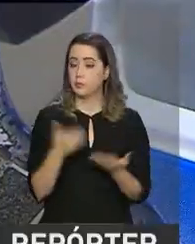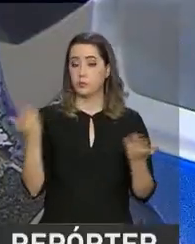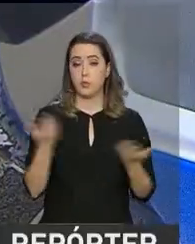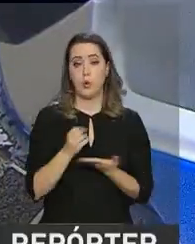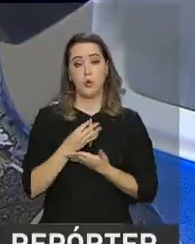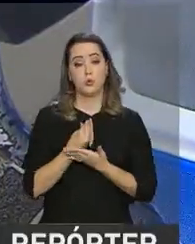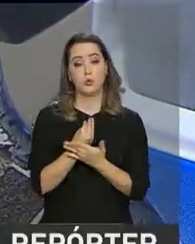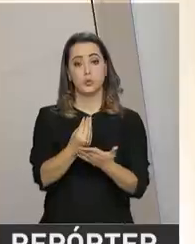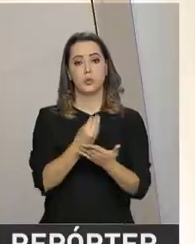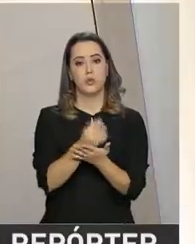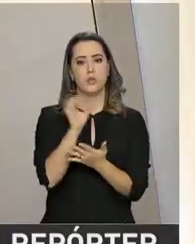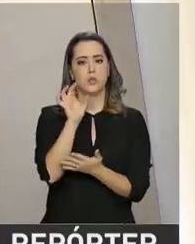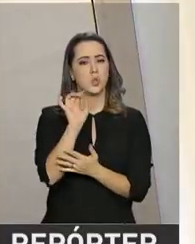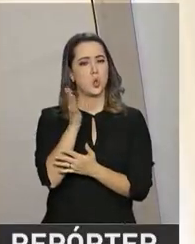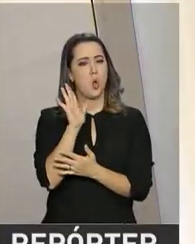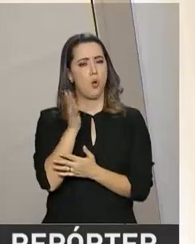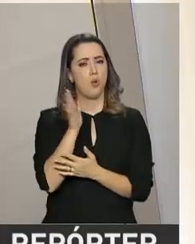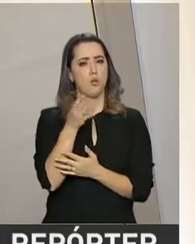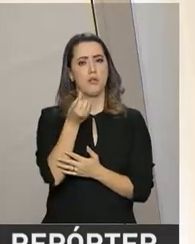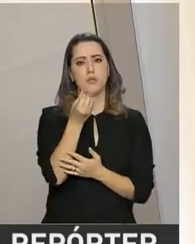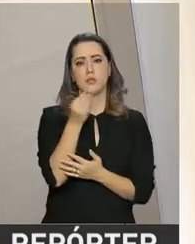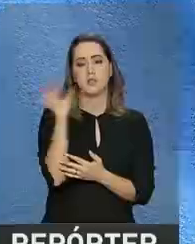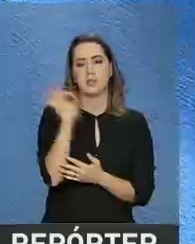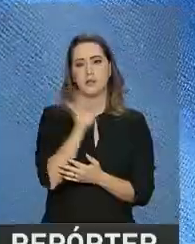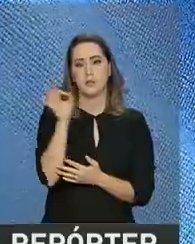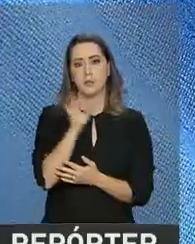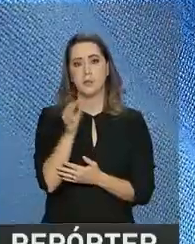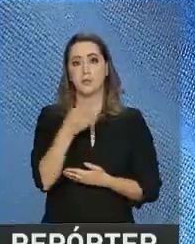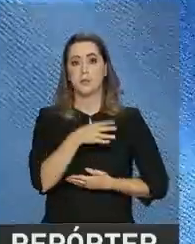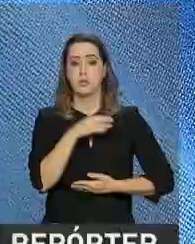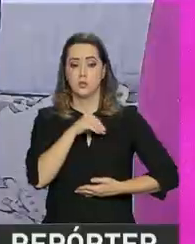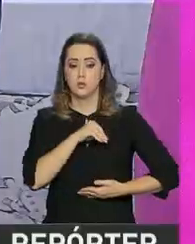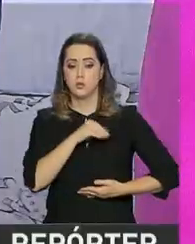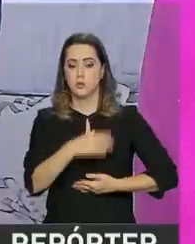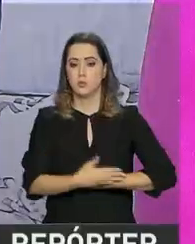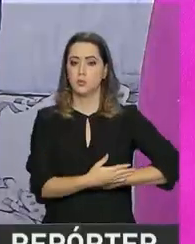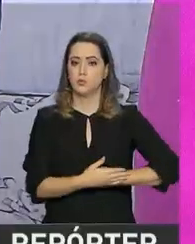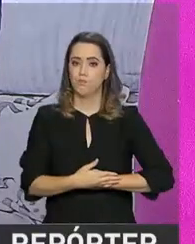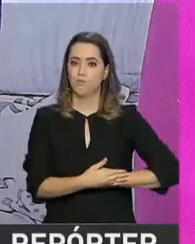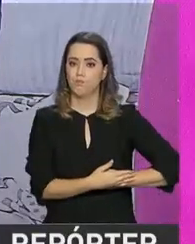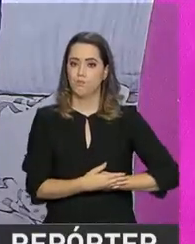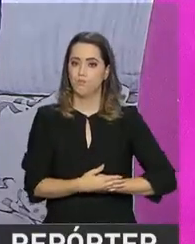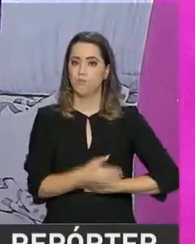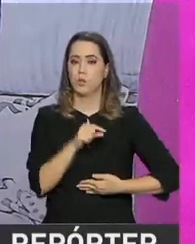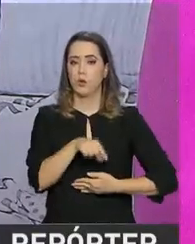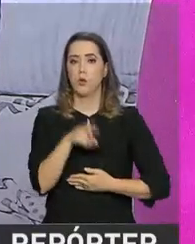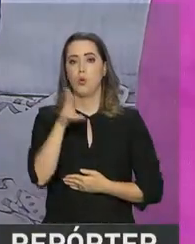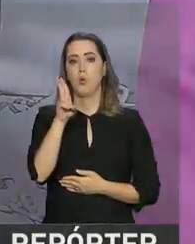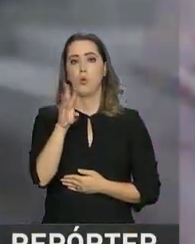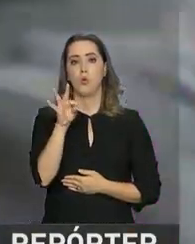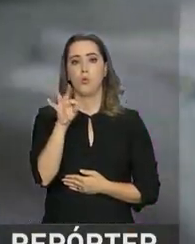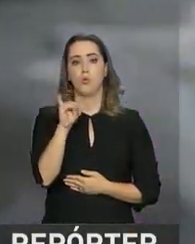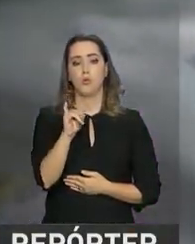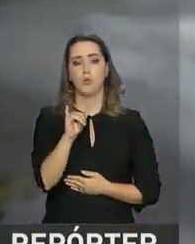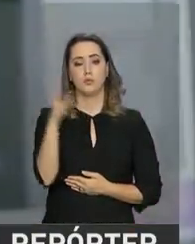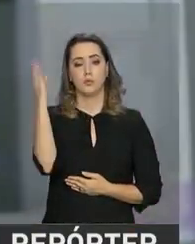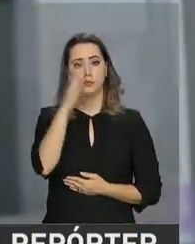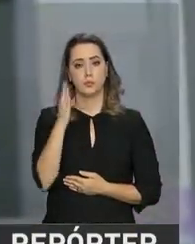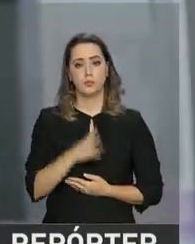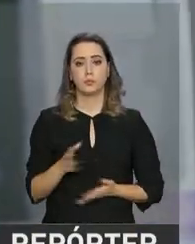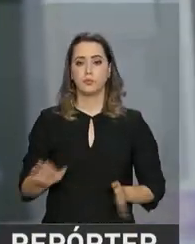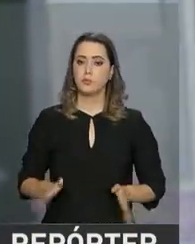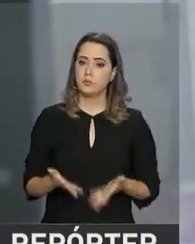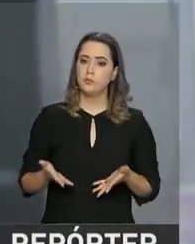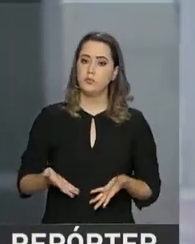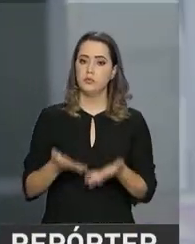a doação é suficiente para cerca de 60% dos recém-nascidos internados em UTIs no Brasil. E para incentivar